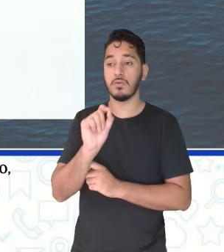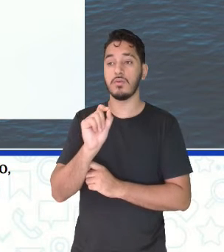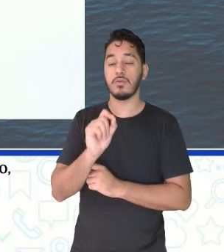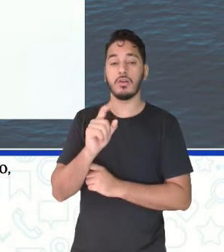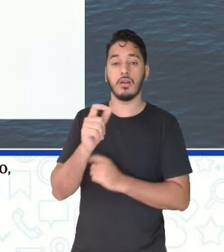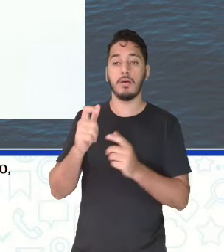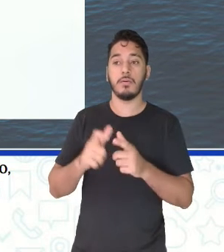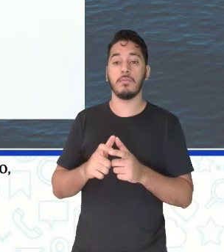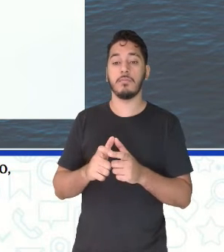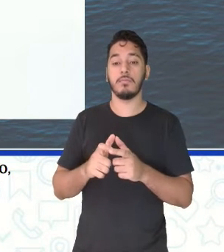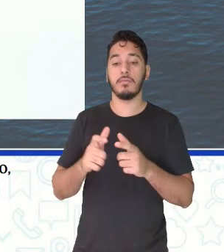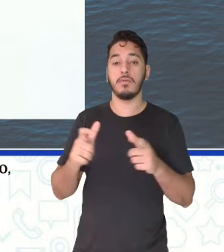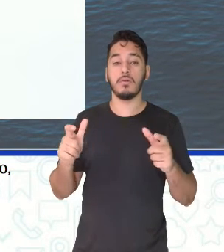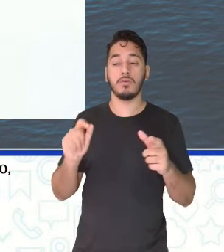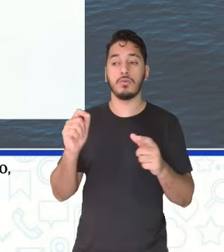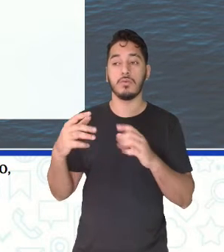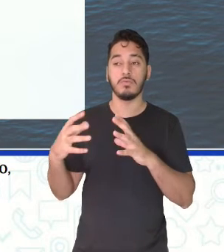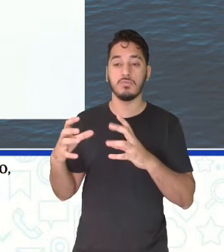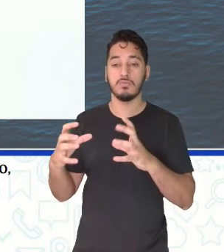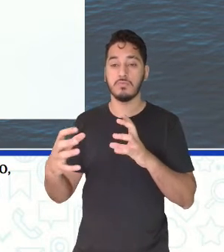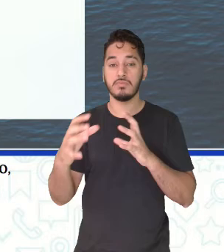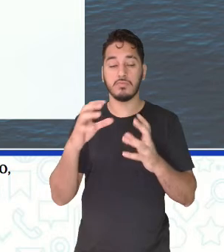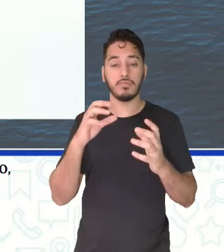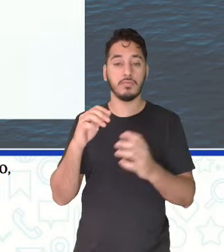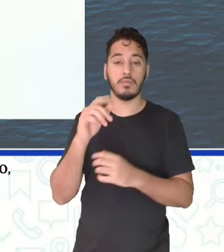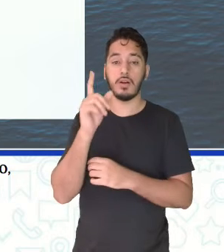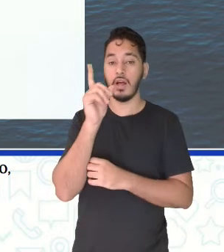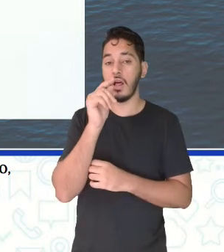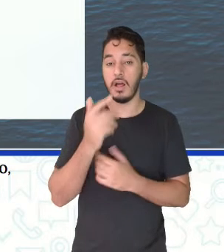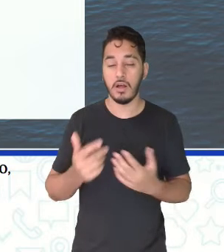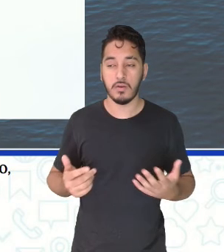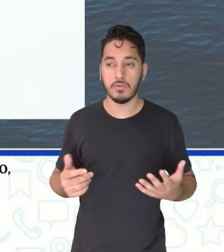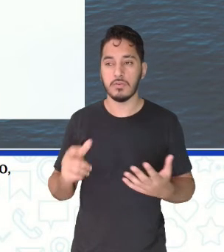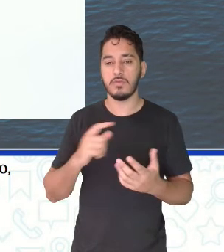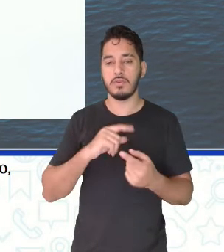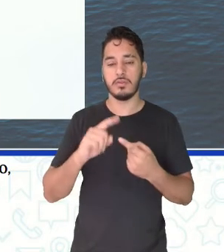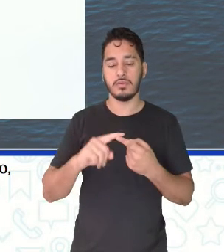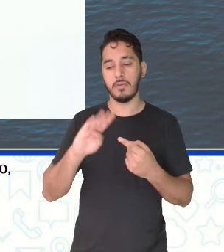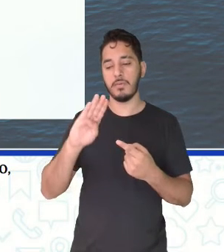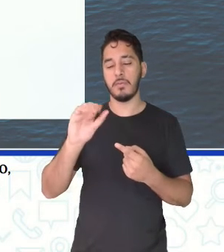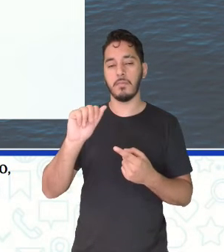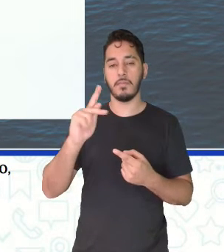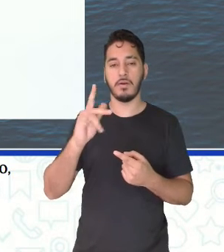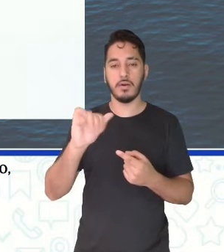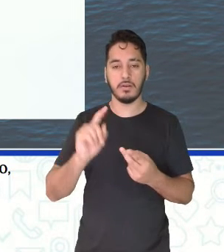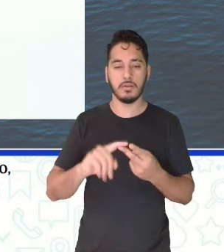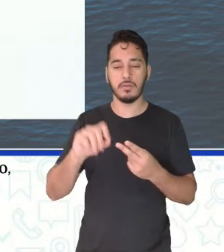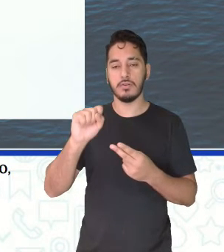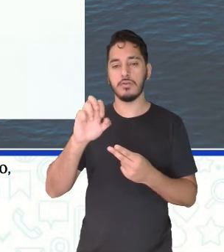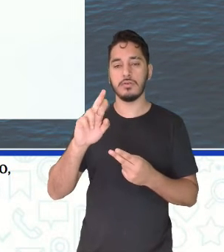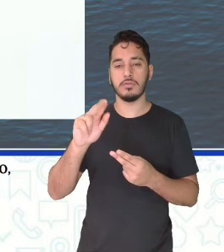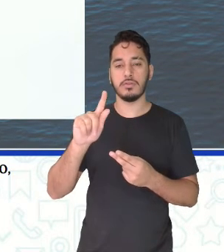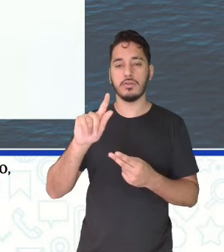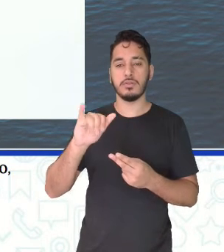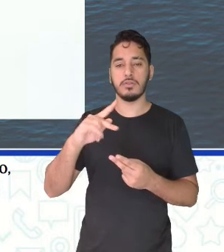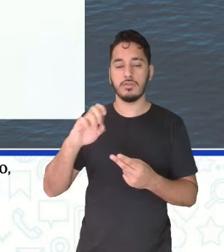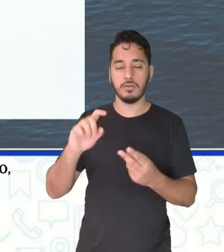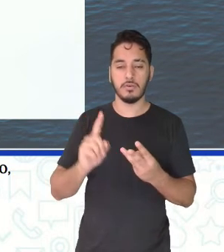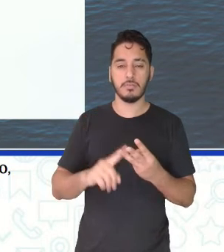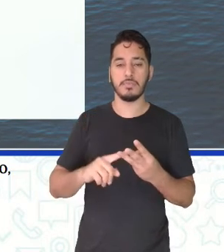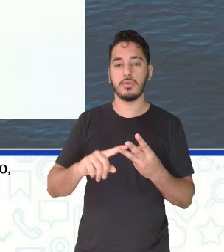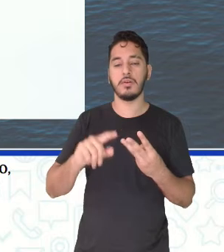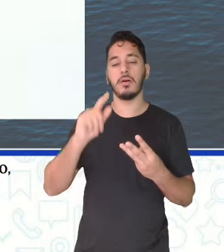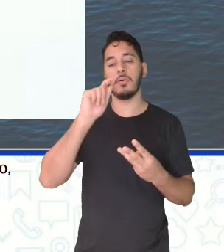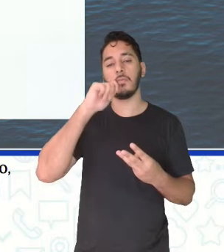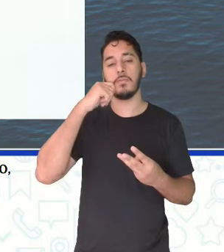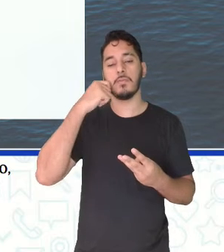há mais conflito pela água, né? Então você vai ter Bahia, vai ter Sergipe, vai ter Minas Gerais, vai ter